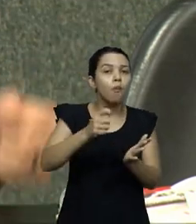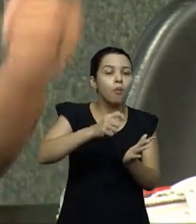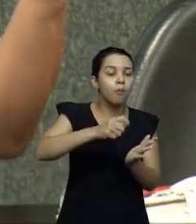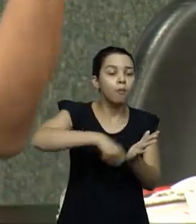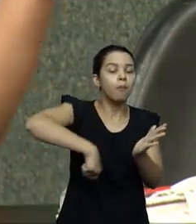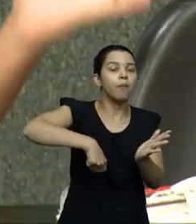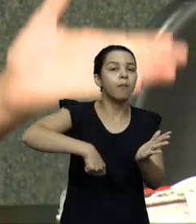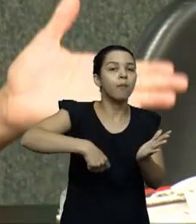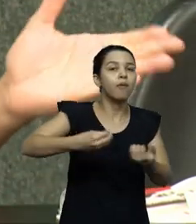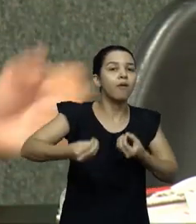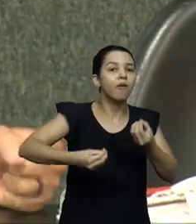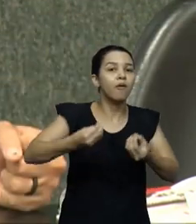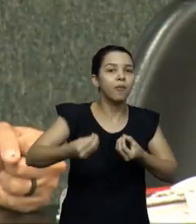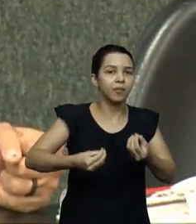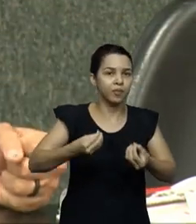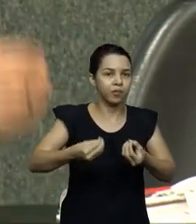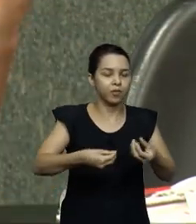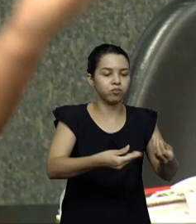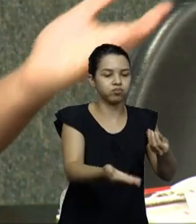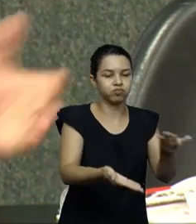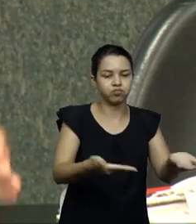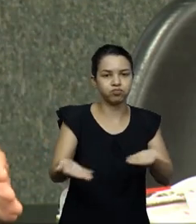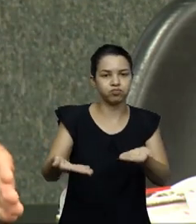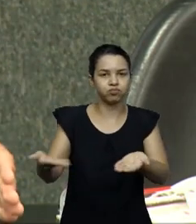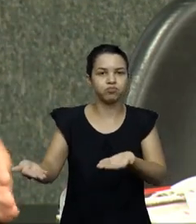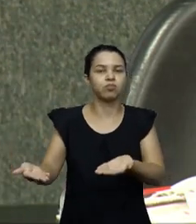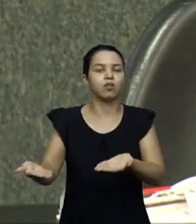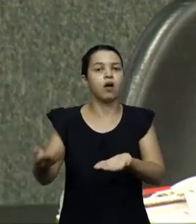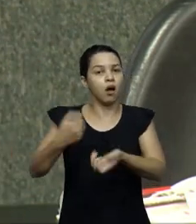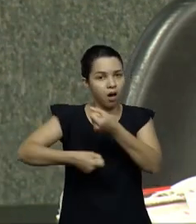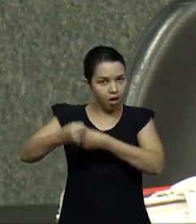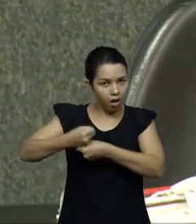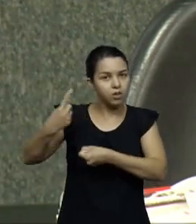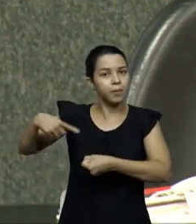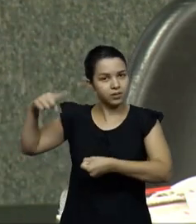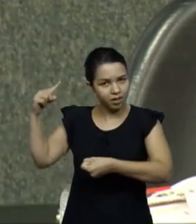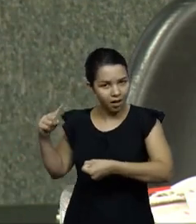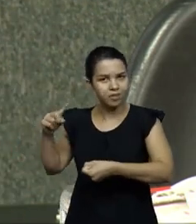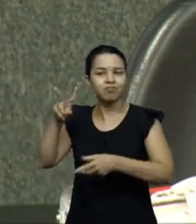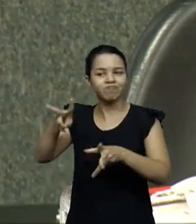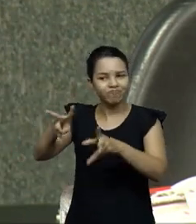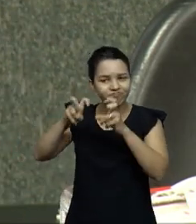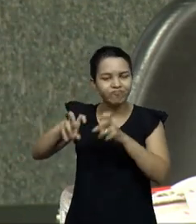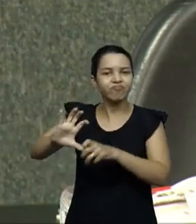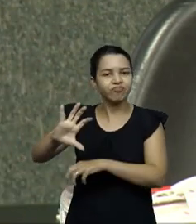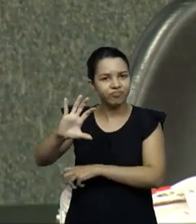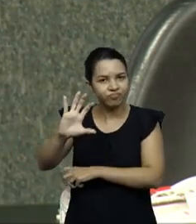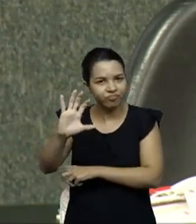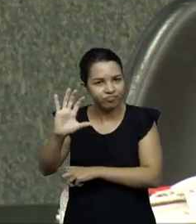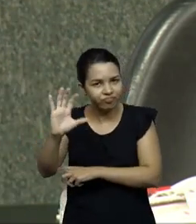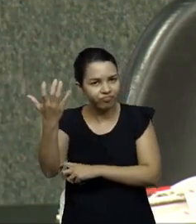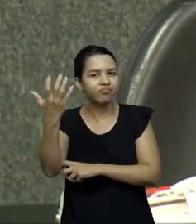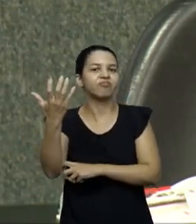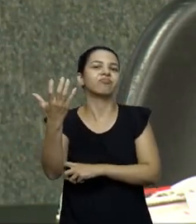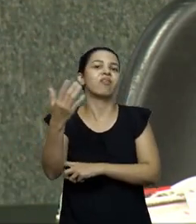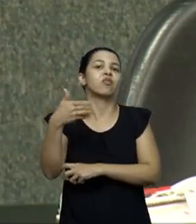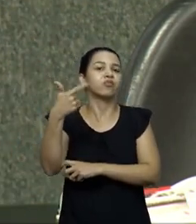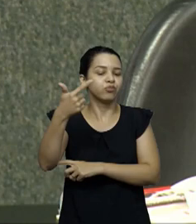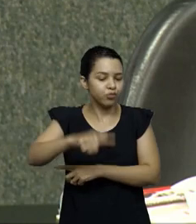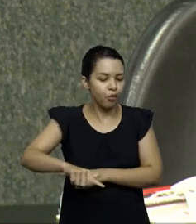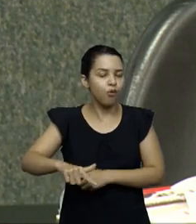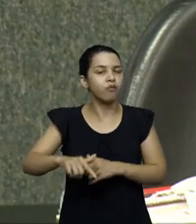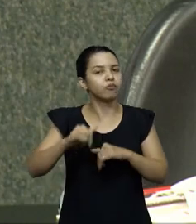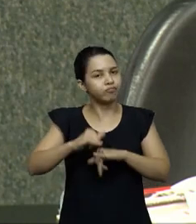processo que nós vimos que aconteceu esse ano o ano passado desculpo e que retorna para esse ano que a repercussão desse ano